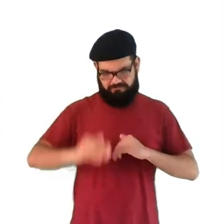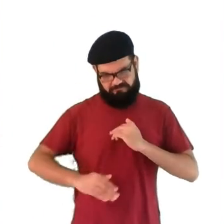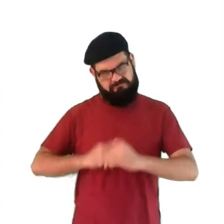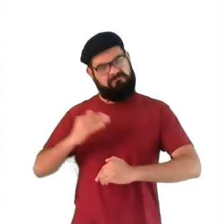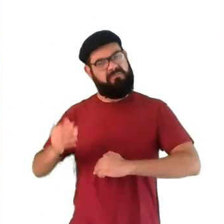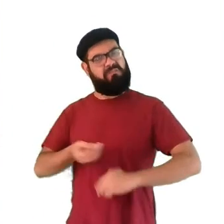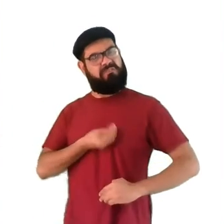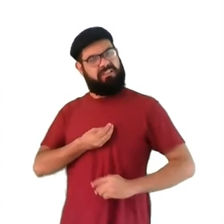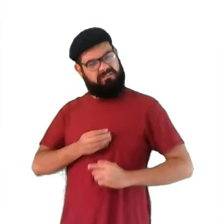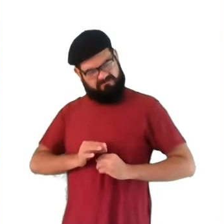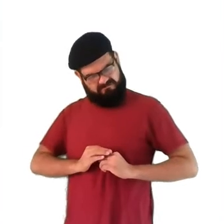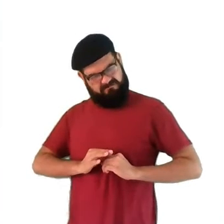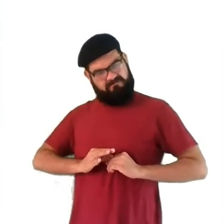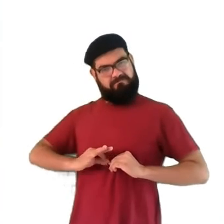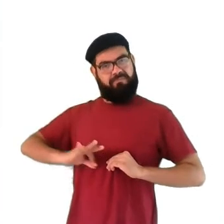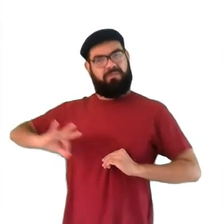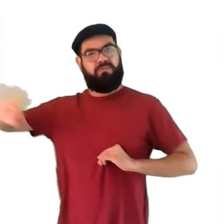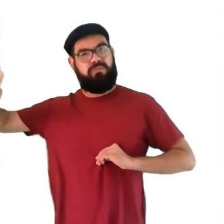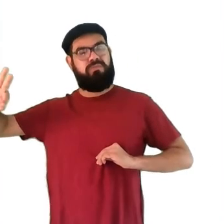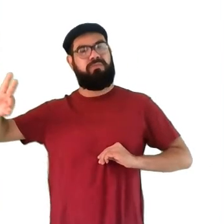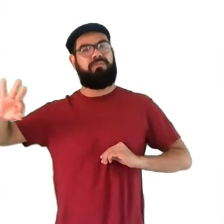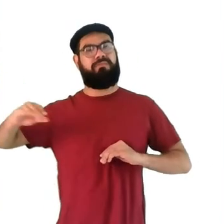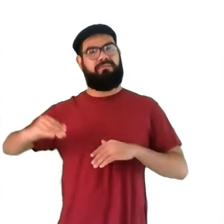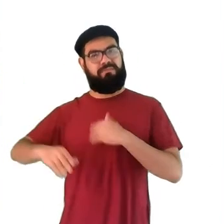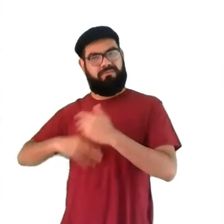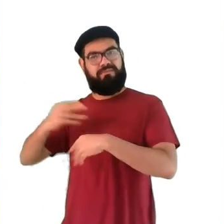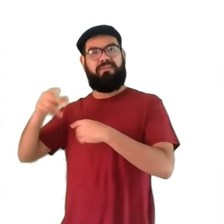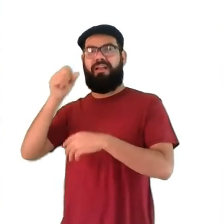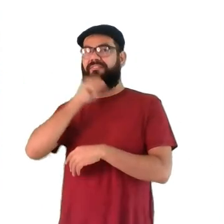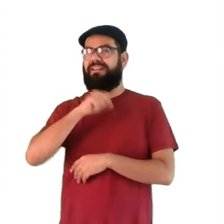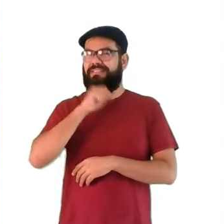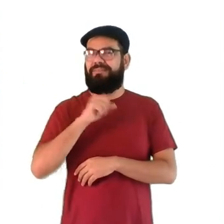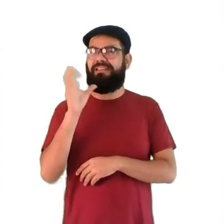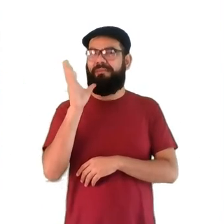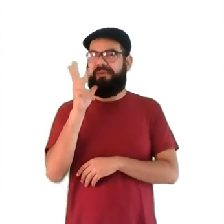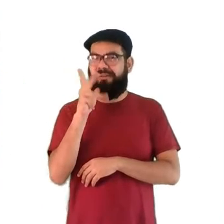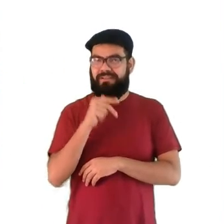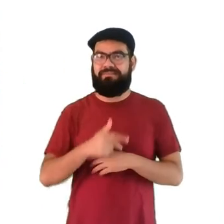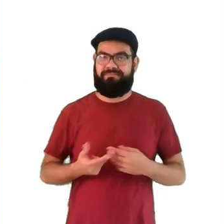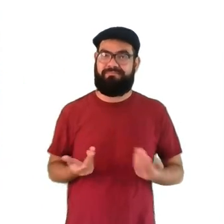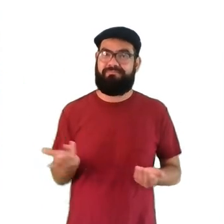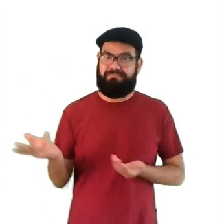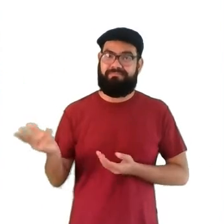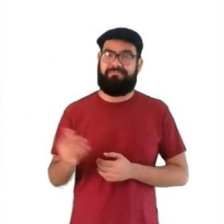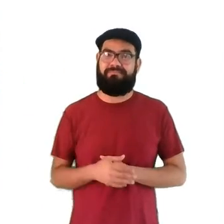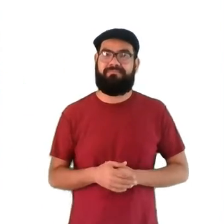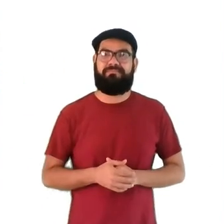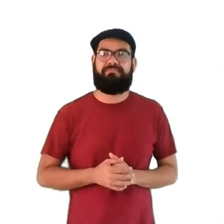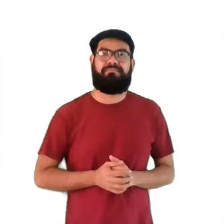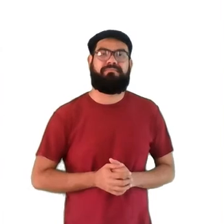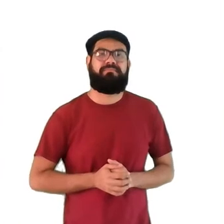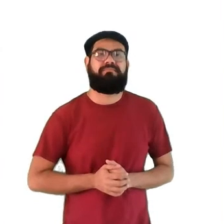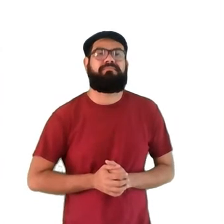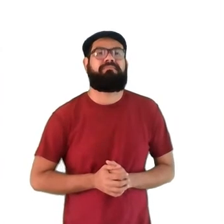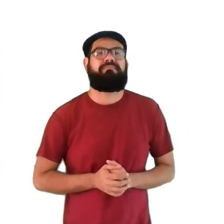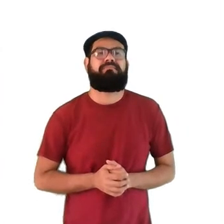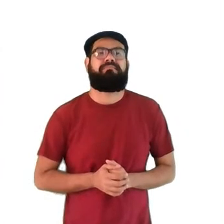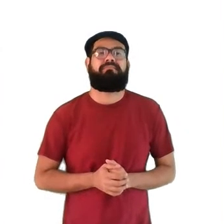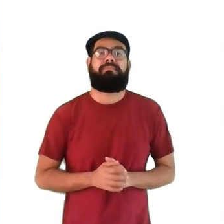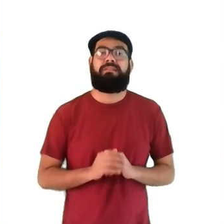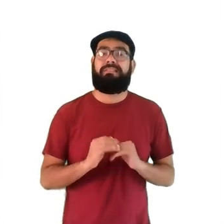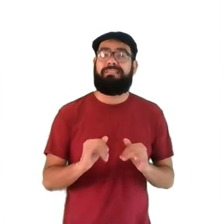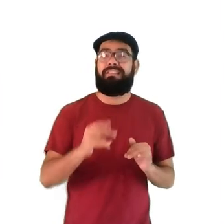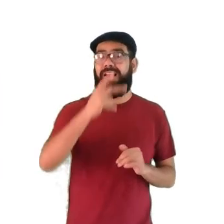prolongar essa questão do envelhecimento, né? Dessa questão das patologias. Agora, se é uma pessoa que